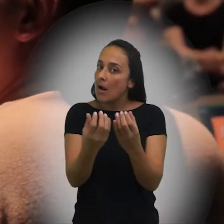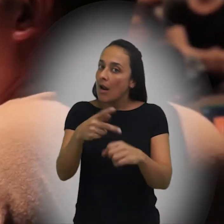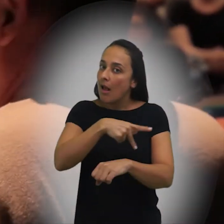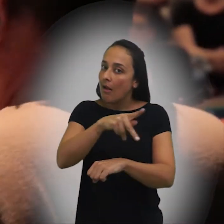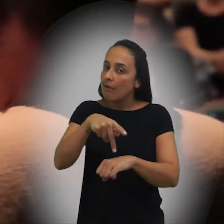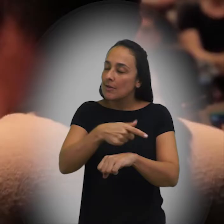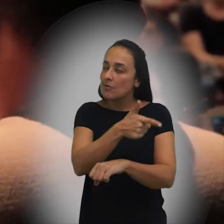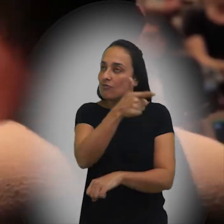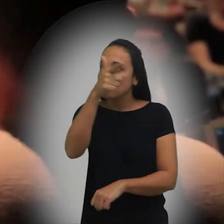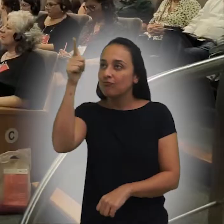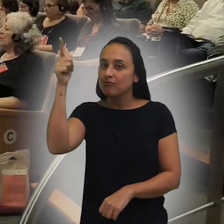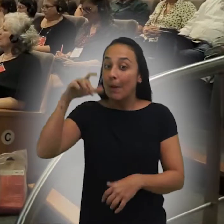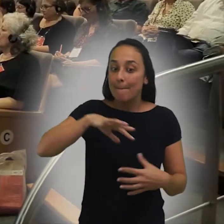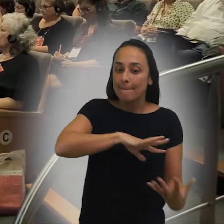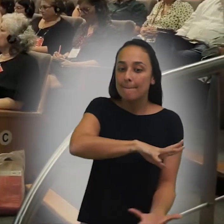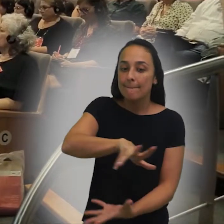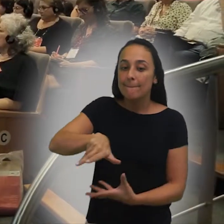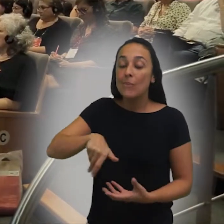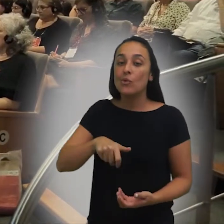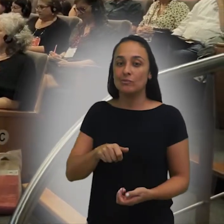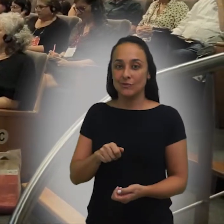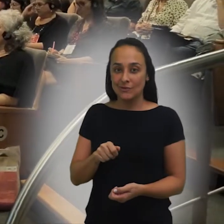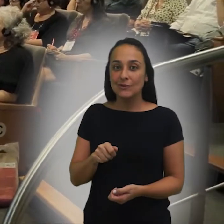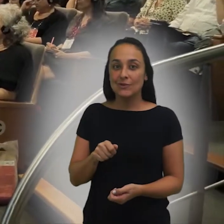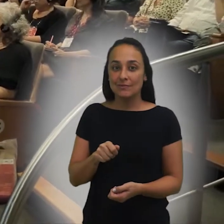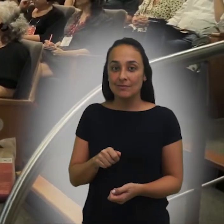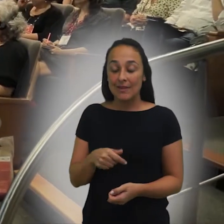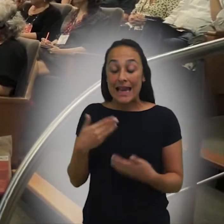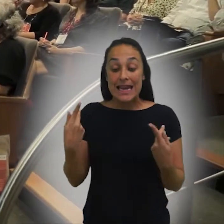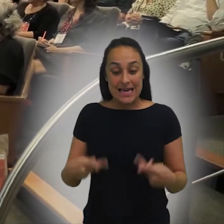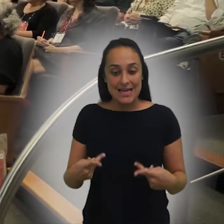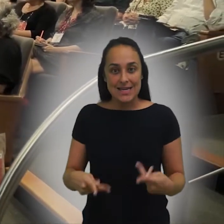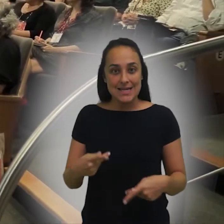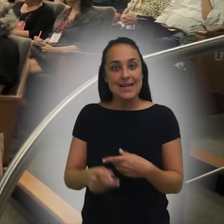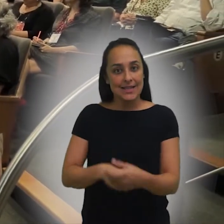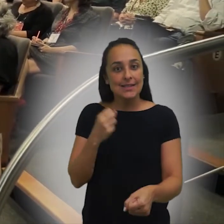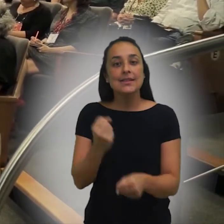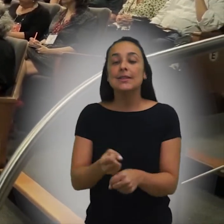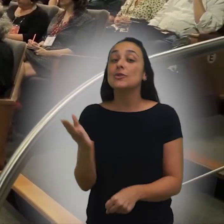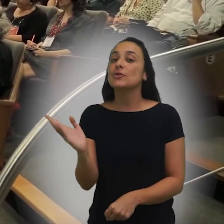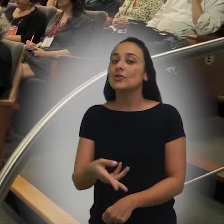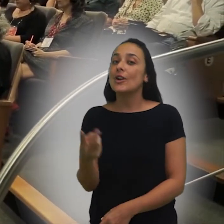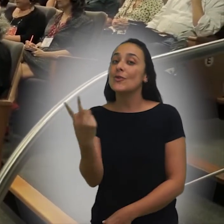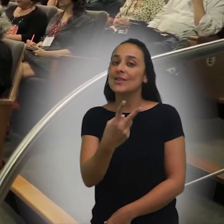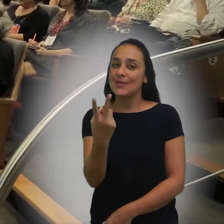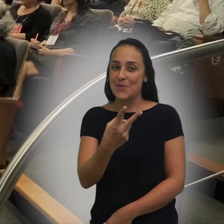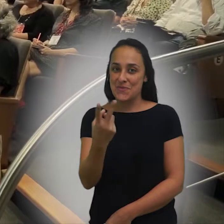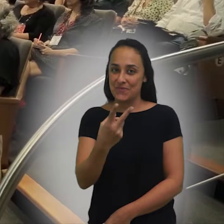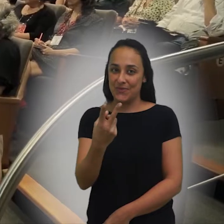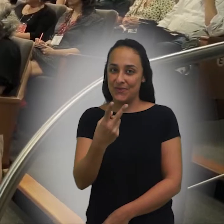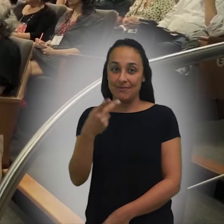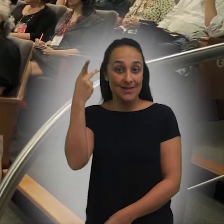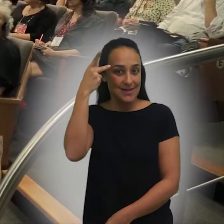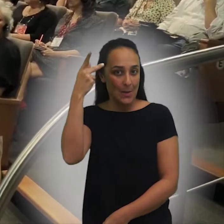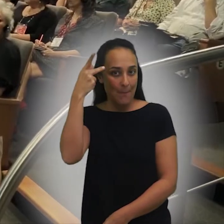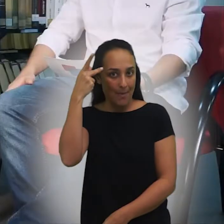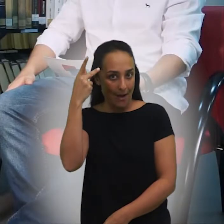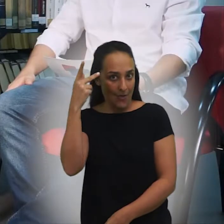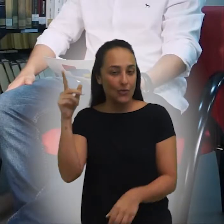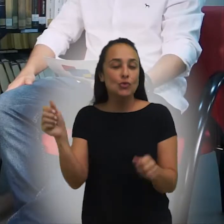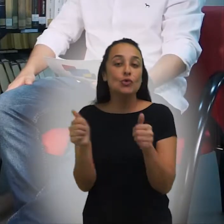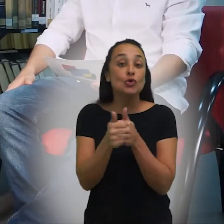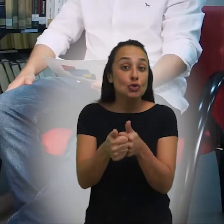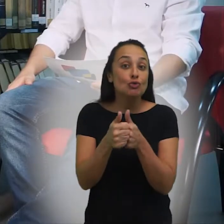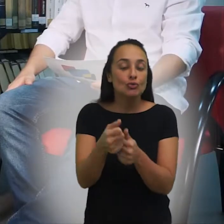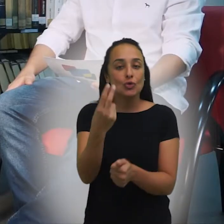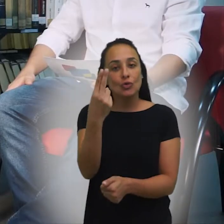ano já estaremos realizando o segundo, e vai ser em São Paulo, com a USP e o SESC, com o nosso grupo de pesquisa. Então, essa é